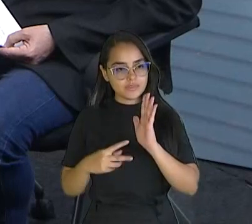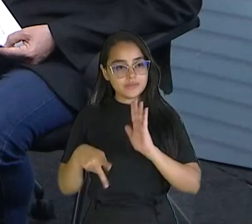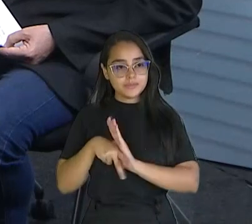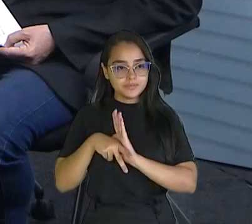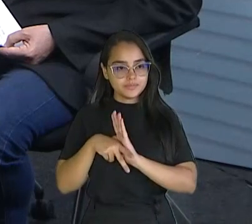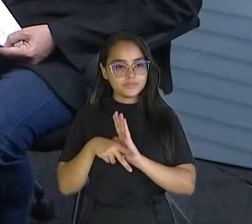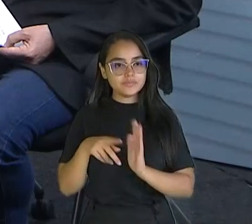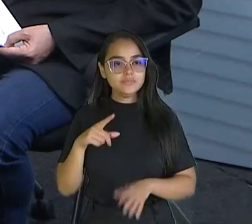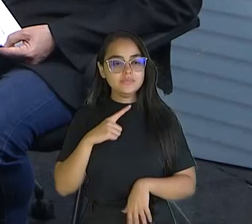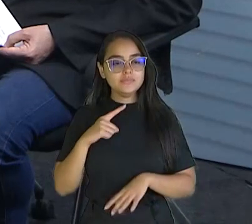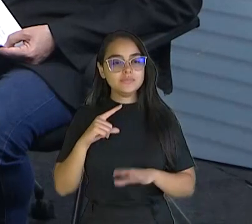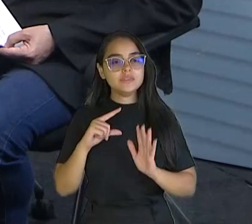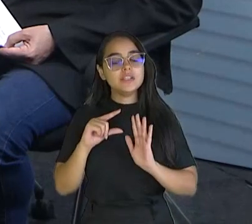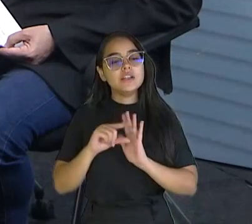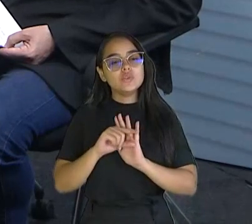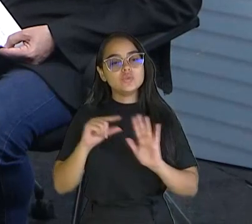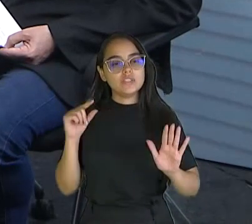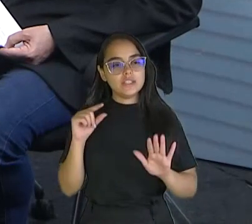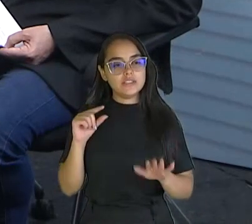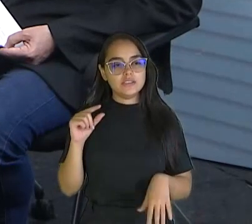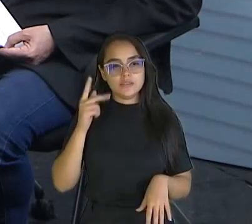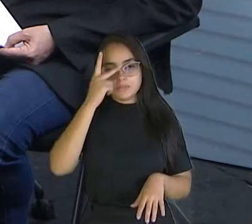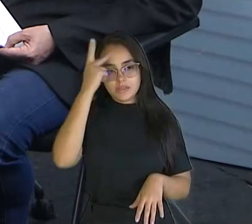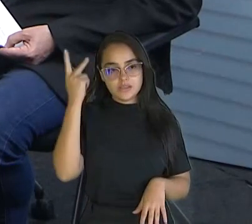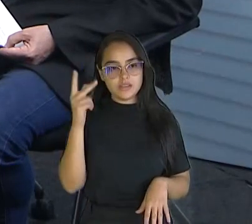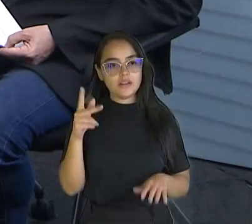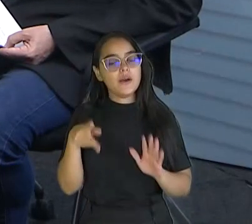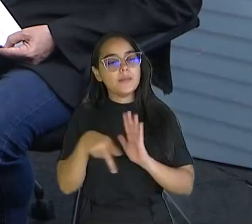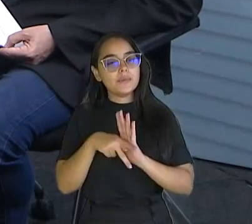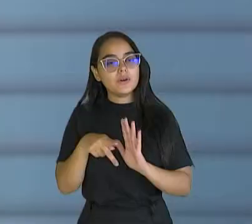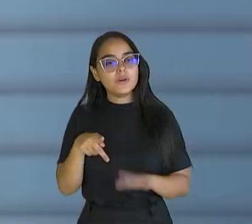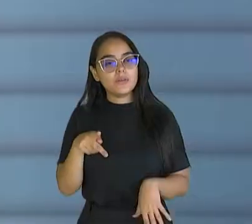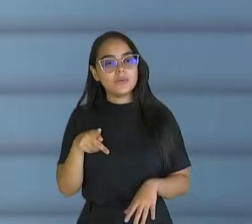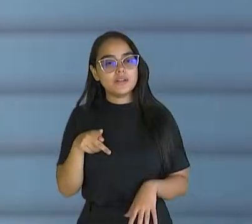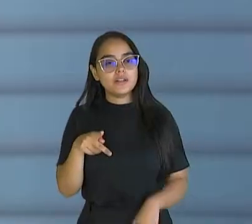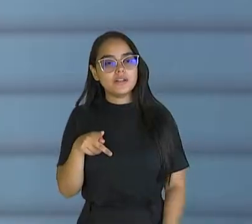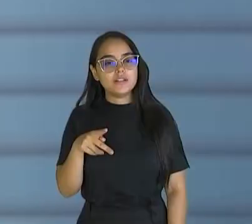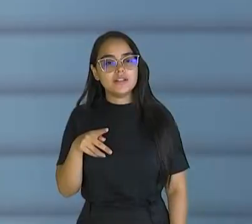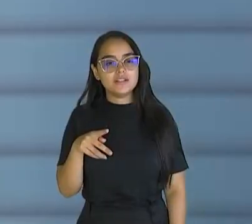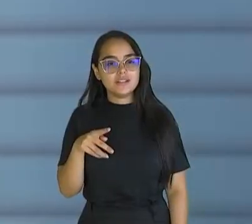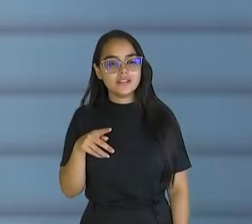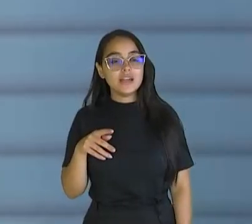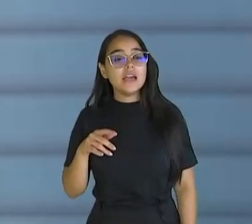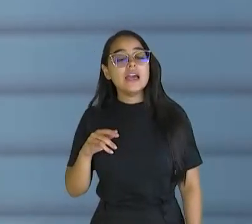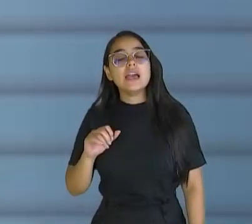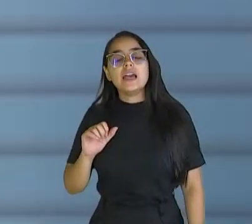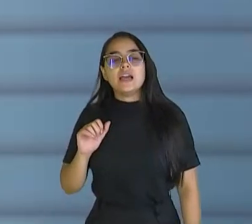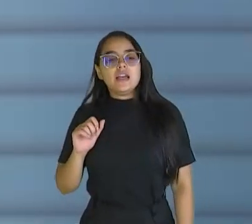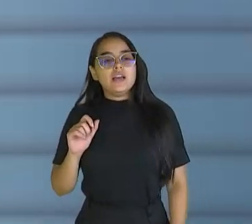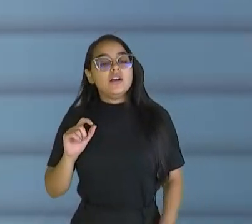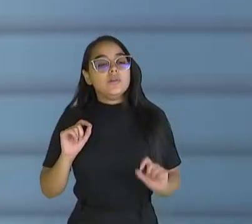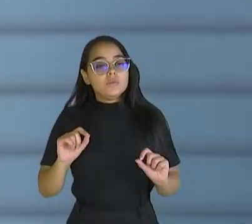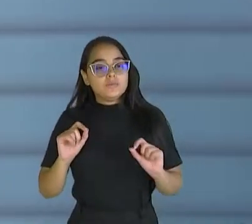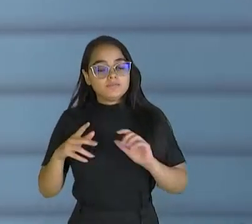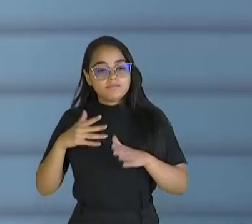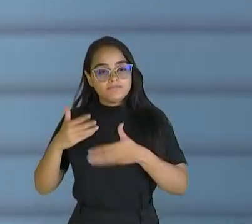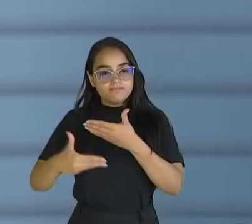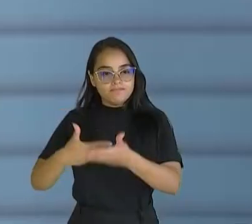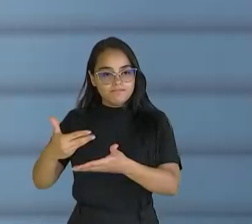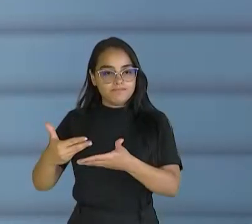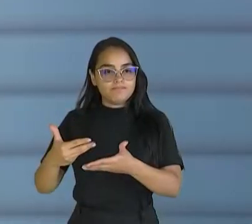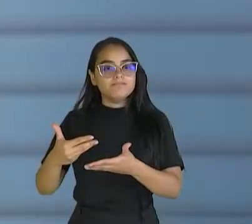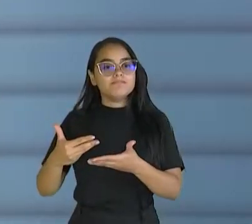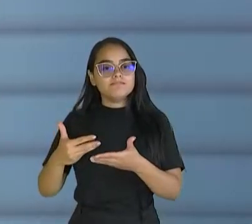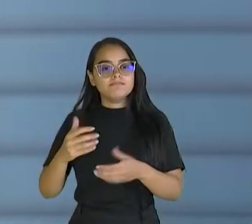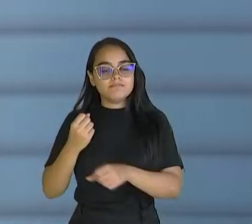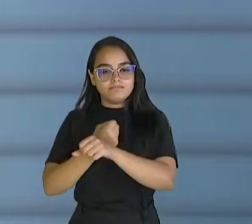tem um trecho que o pessoal chamava de A Sinfonia Inacabada. Ah, tá. Porque foi um processo muito longo